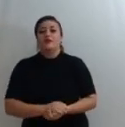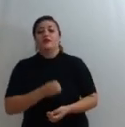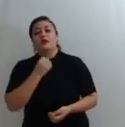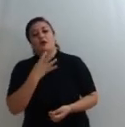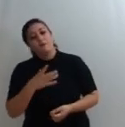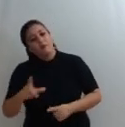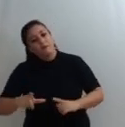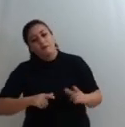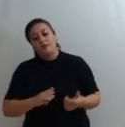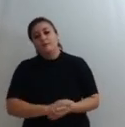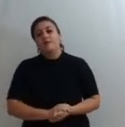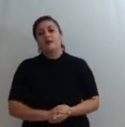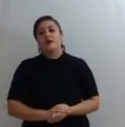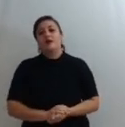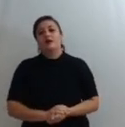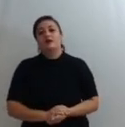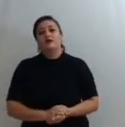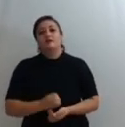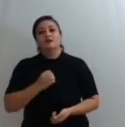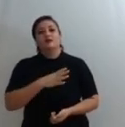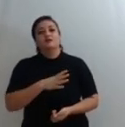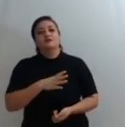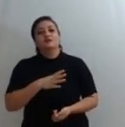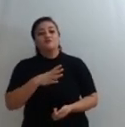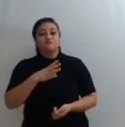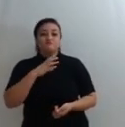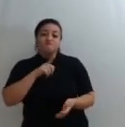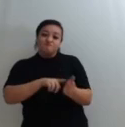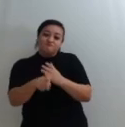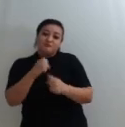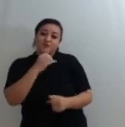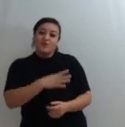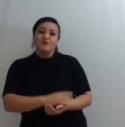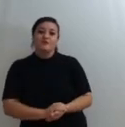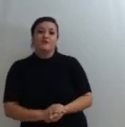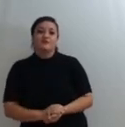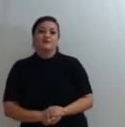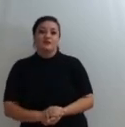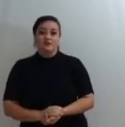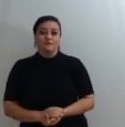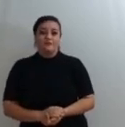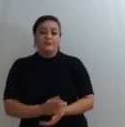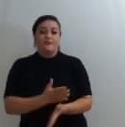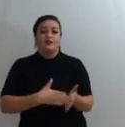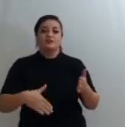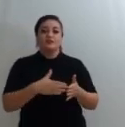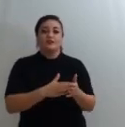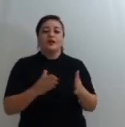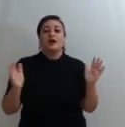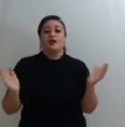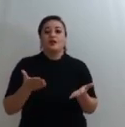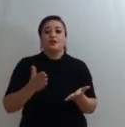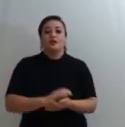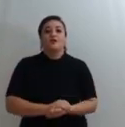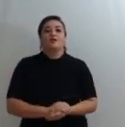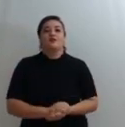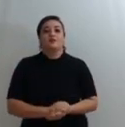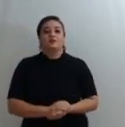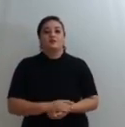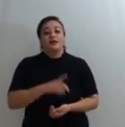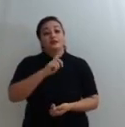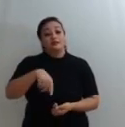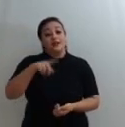comportamento, questão nova, e cheguei agora esses dias também, agora recentemente, negada algumas